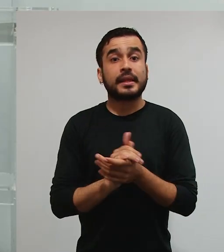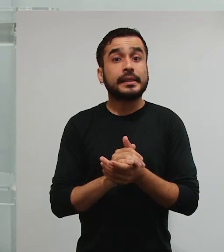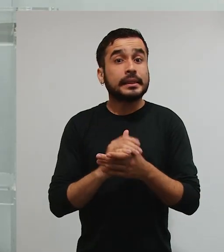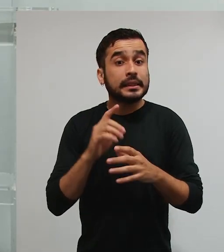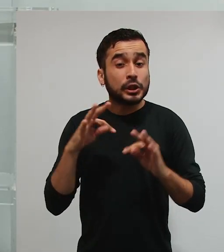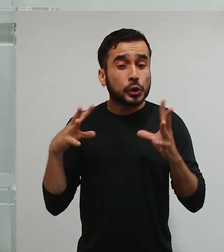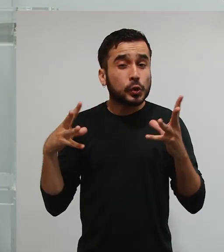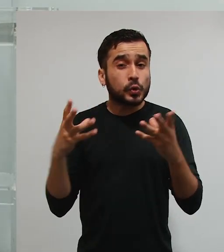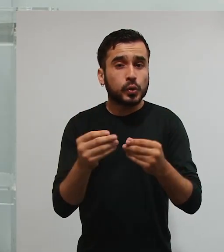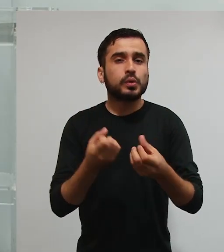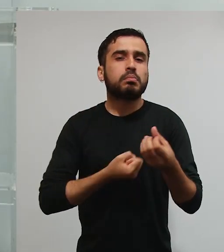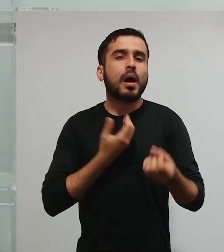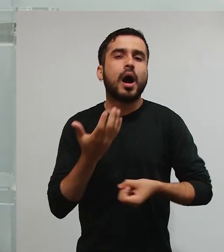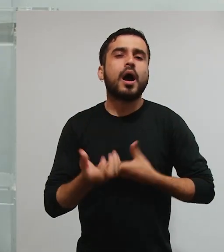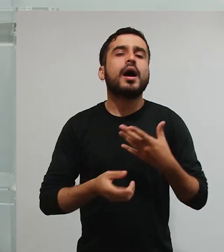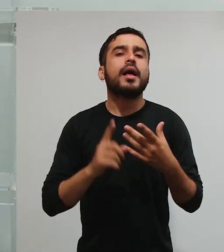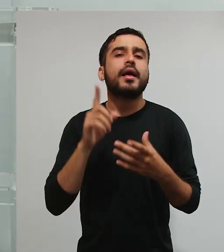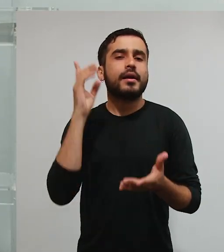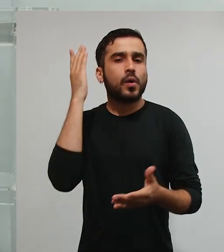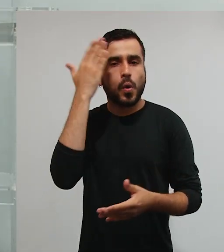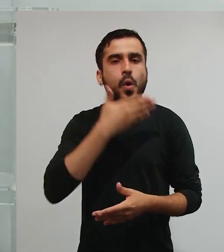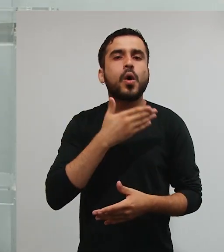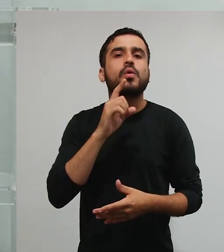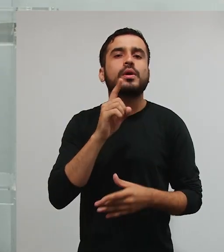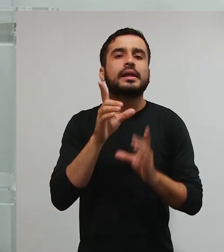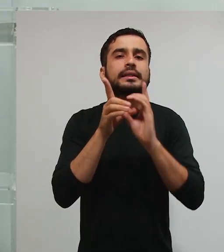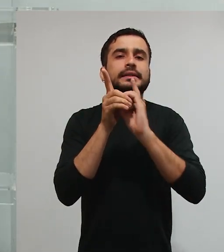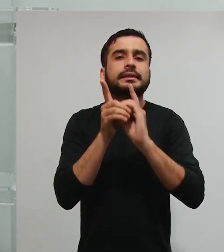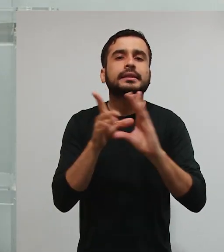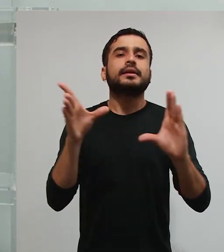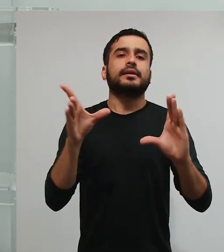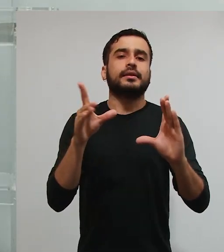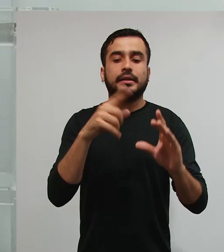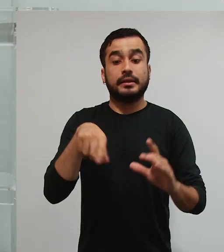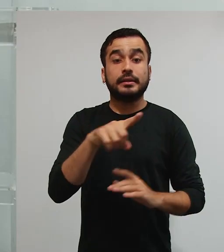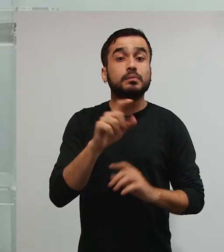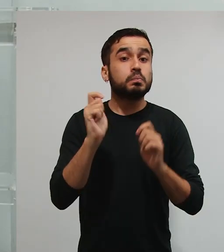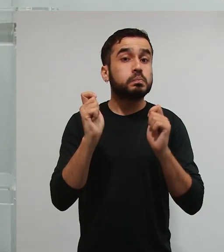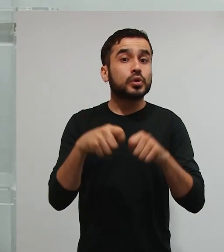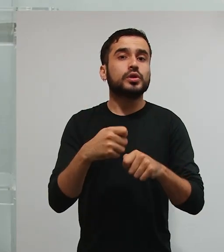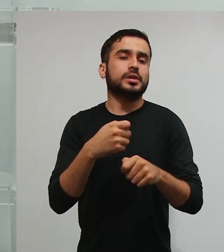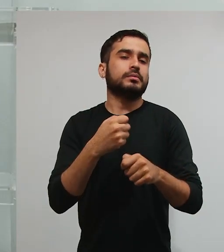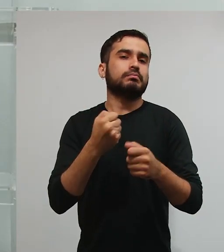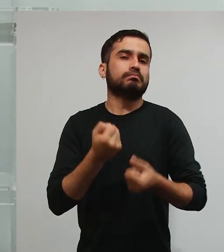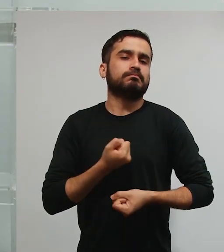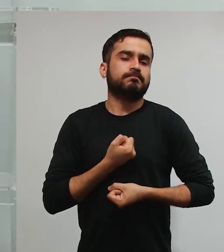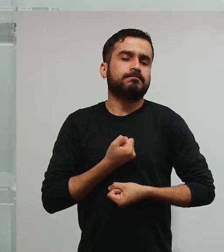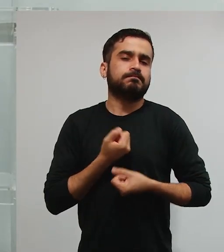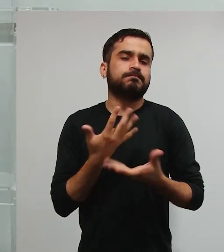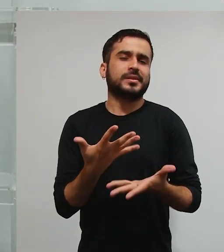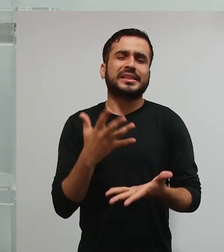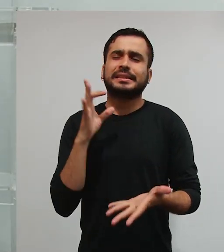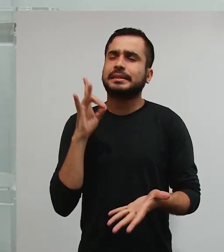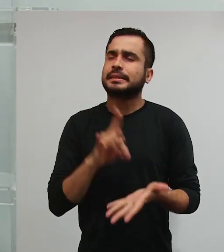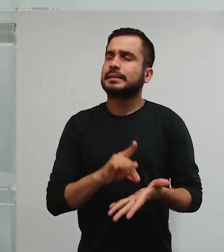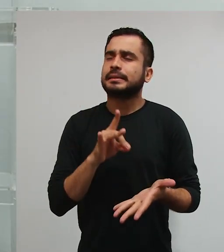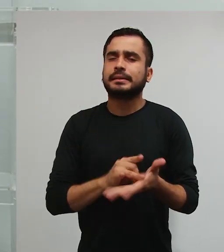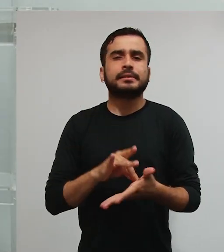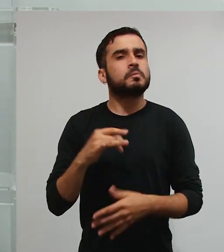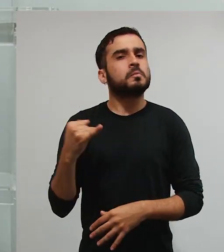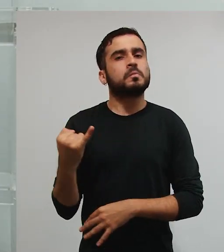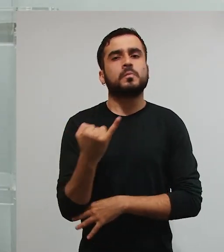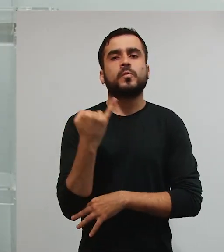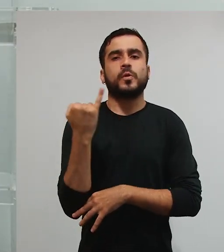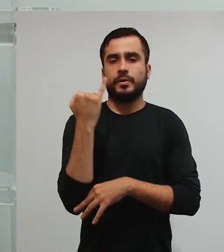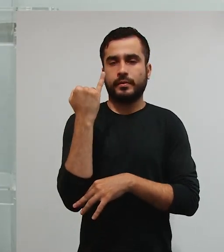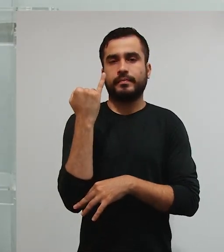é uma garantia de democracia, é uma garantia de gestão democrática, que é um elemento fundamental da gestão